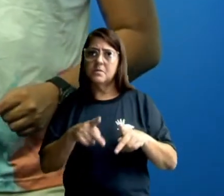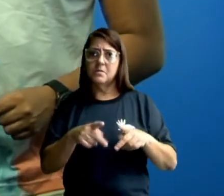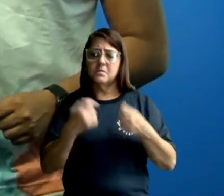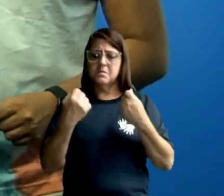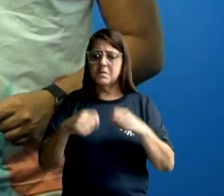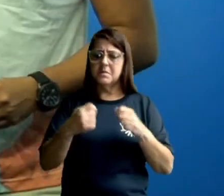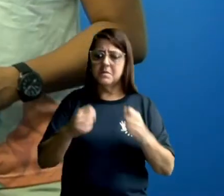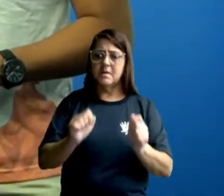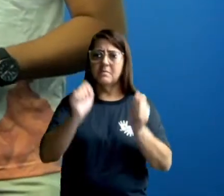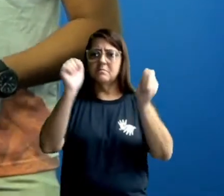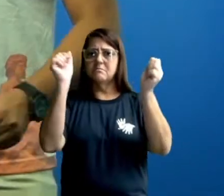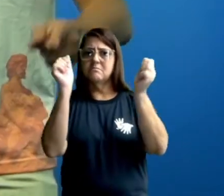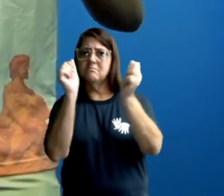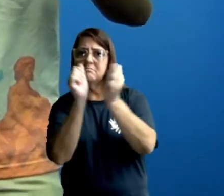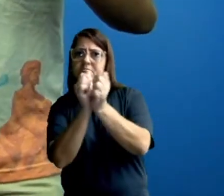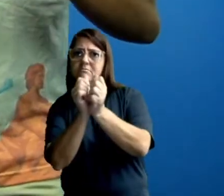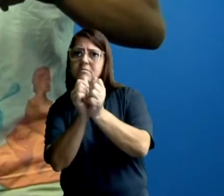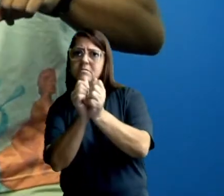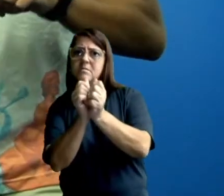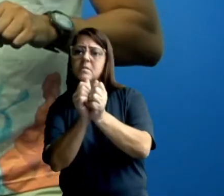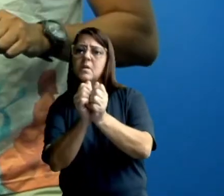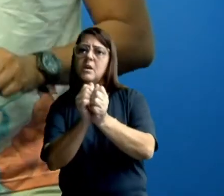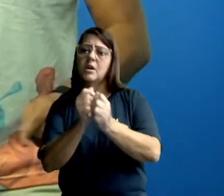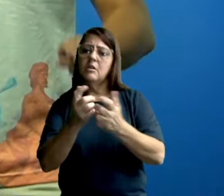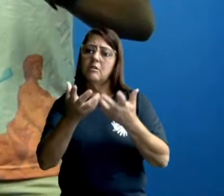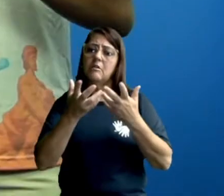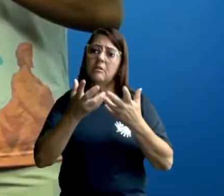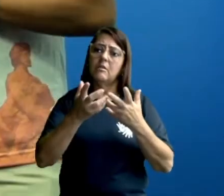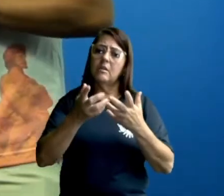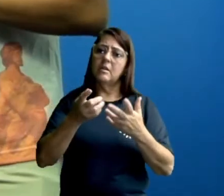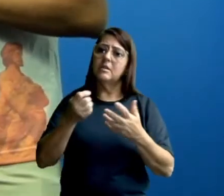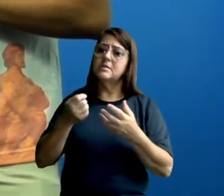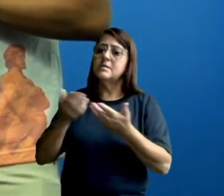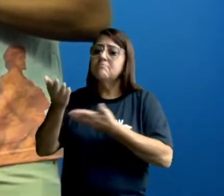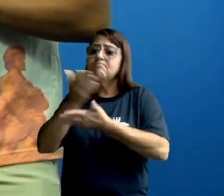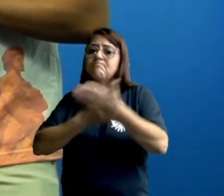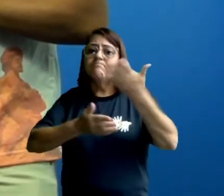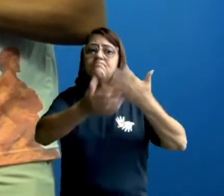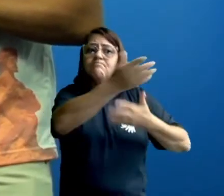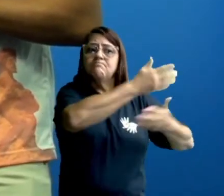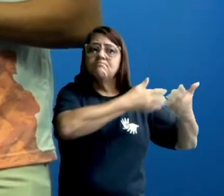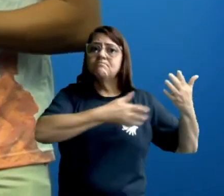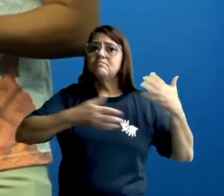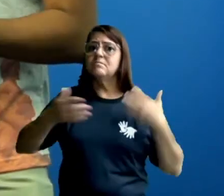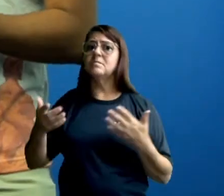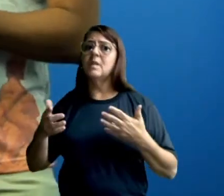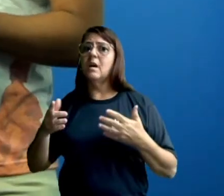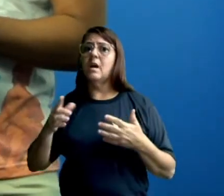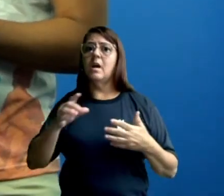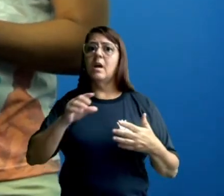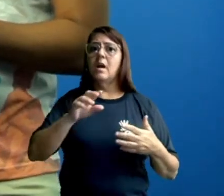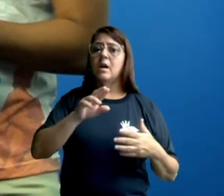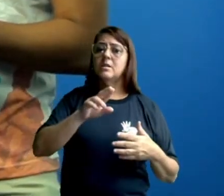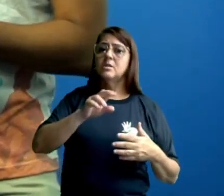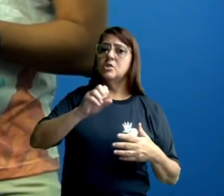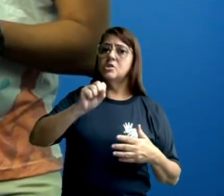deveriam ser escravizados e deveriam ser conquistados. A União Soviética, por sua vez, tinha o objetivo